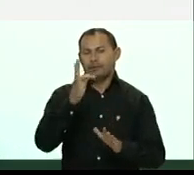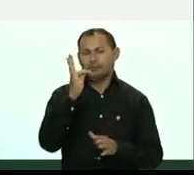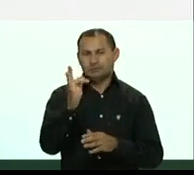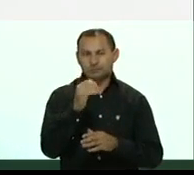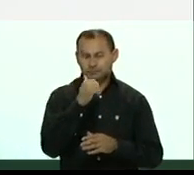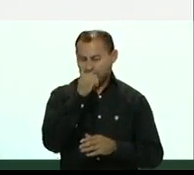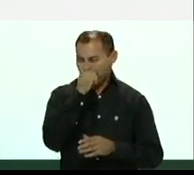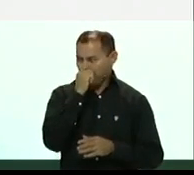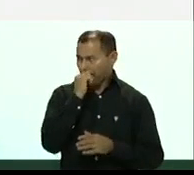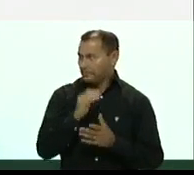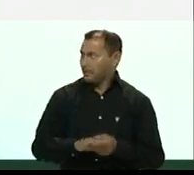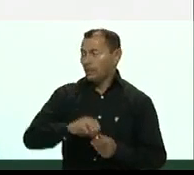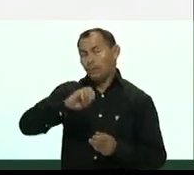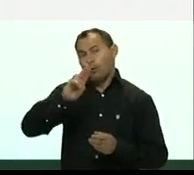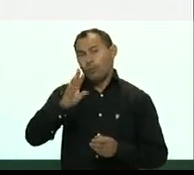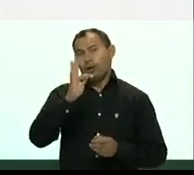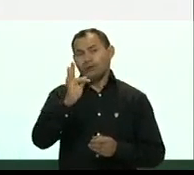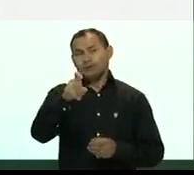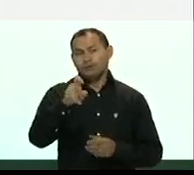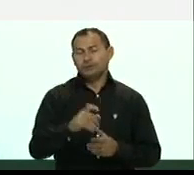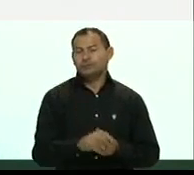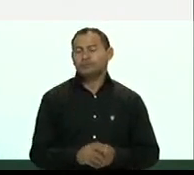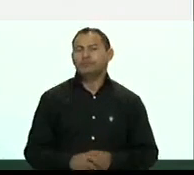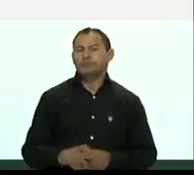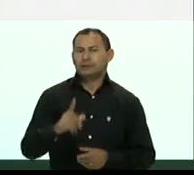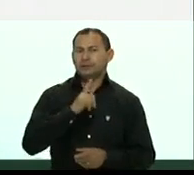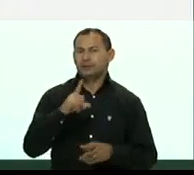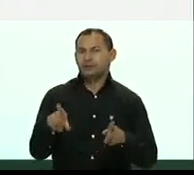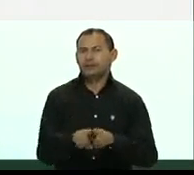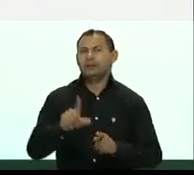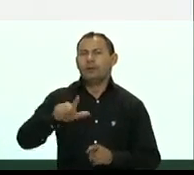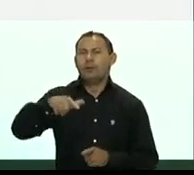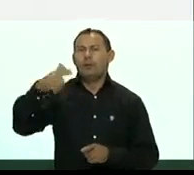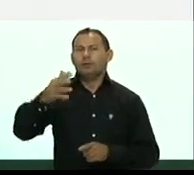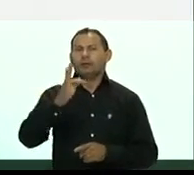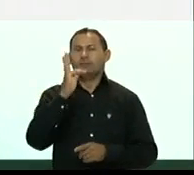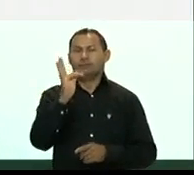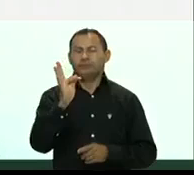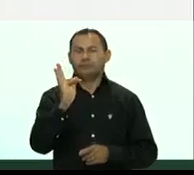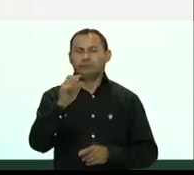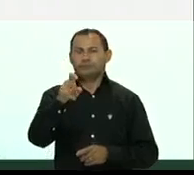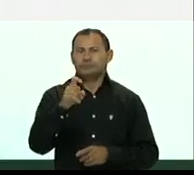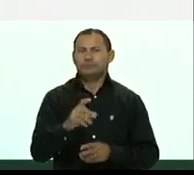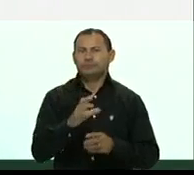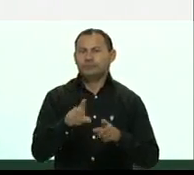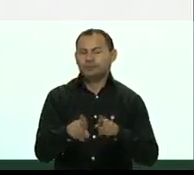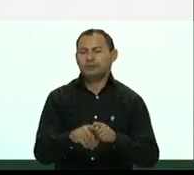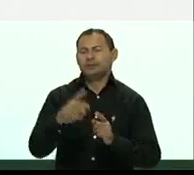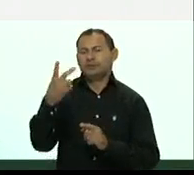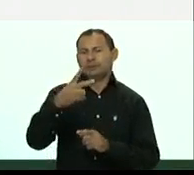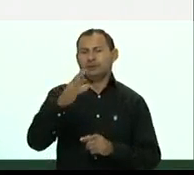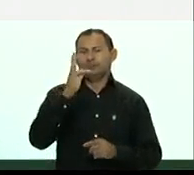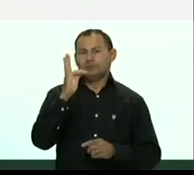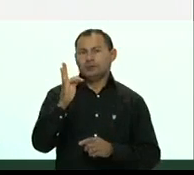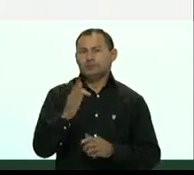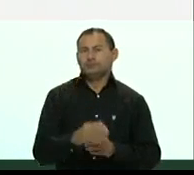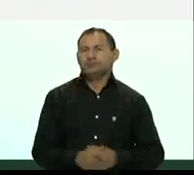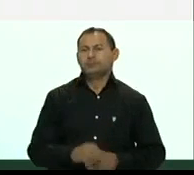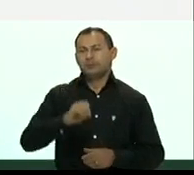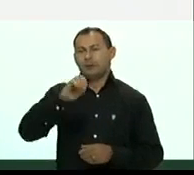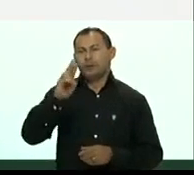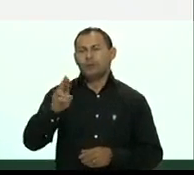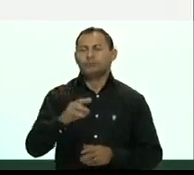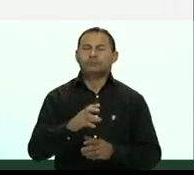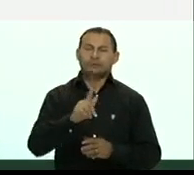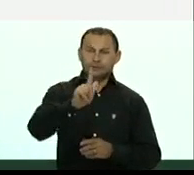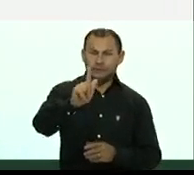função, ou f de x, né? E eu tenho aqui uma outra função, que eu posso chamar de segunda função, ou